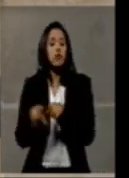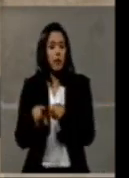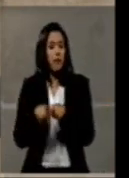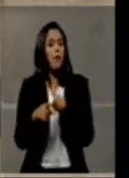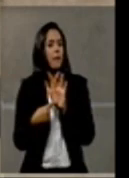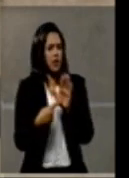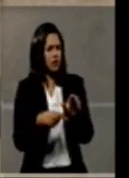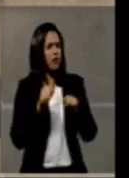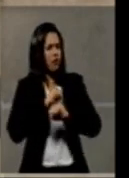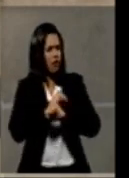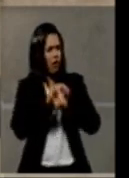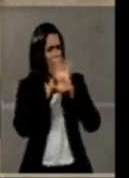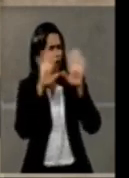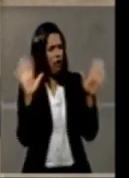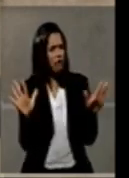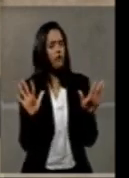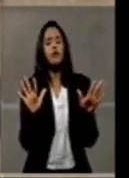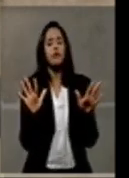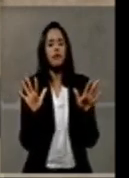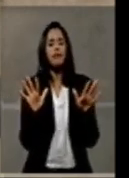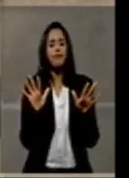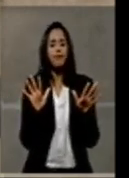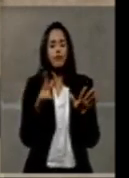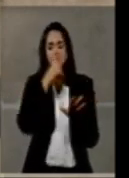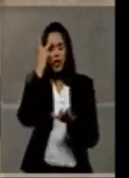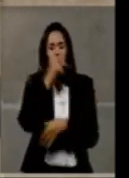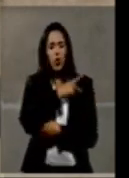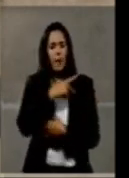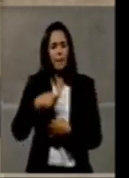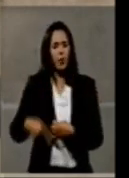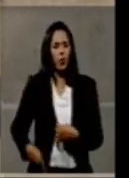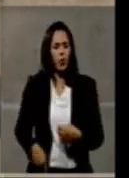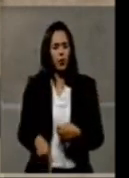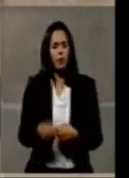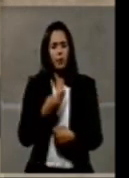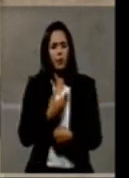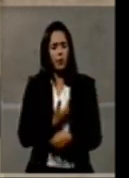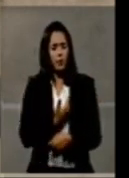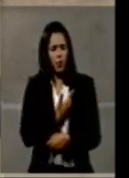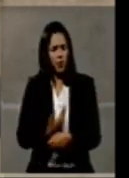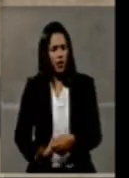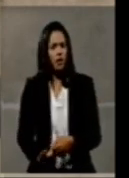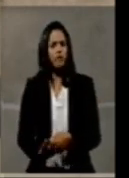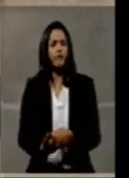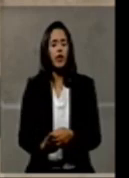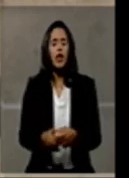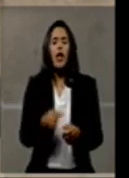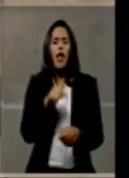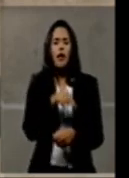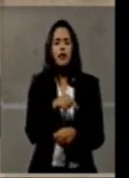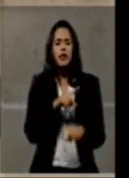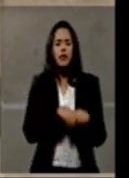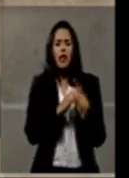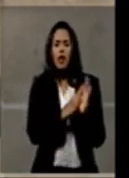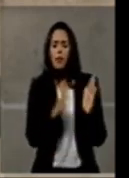transparência ao agente público quem não entender este fenômeno o da era da transparência será